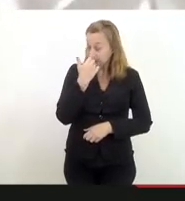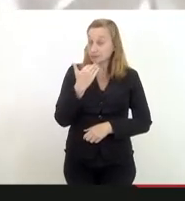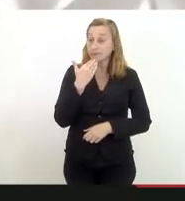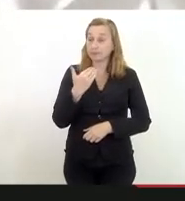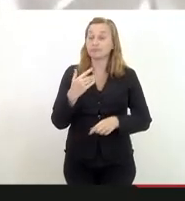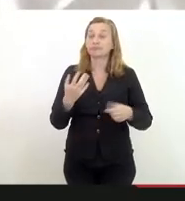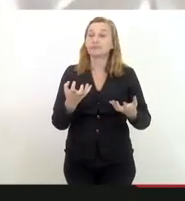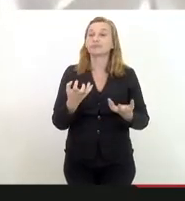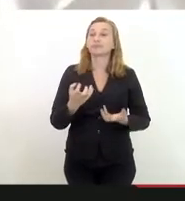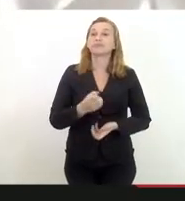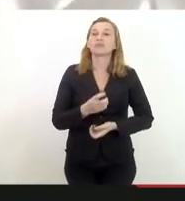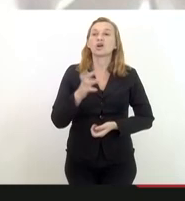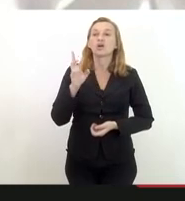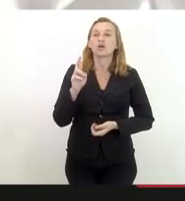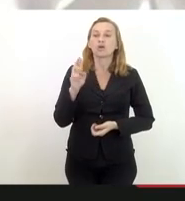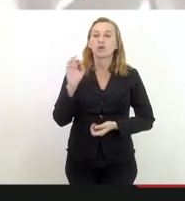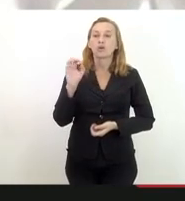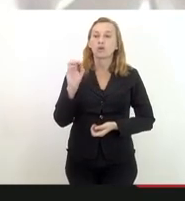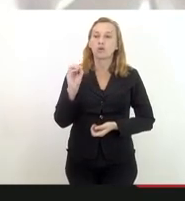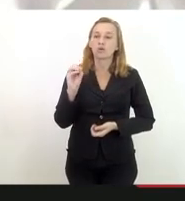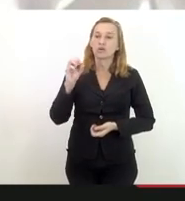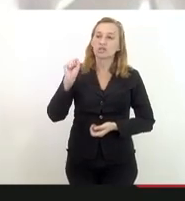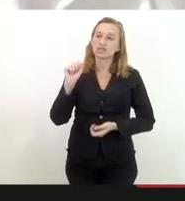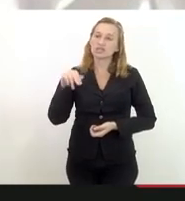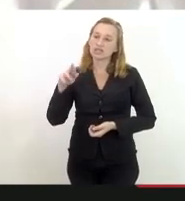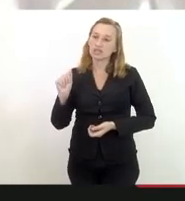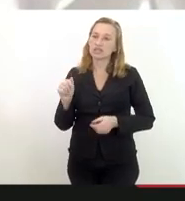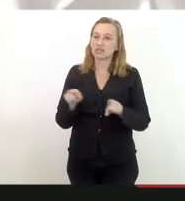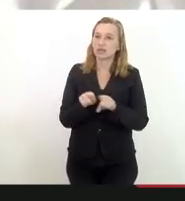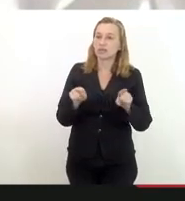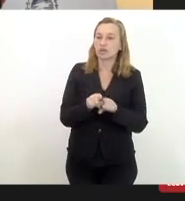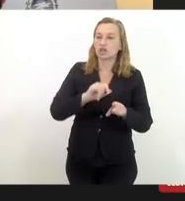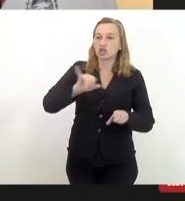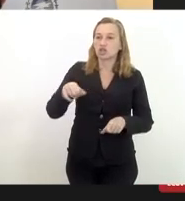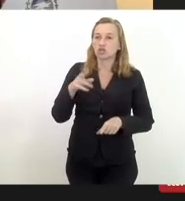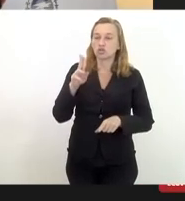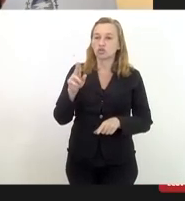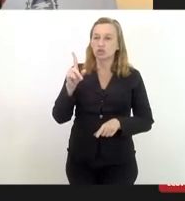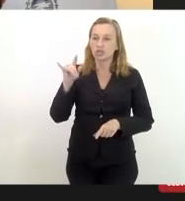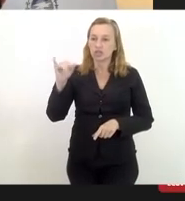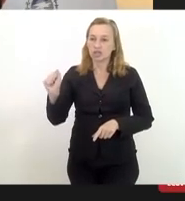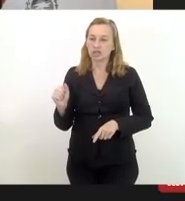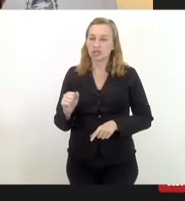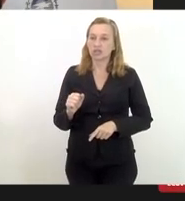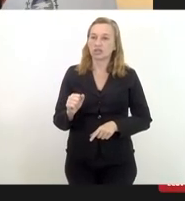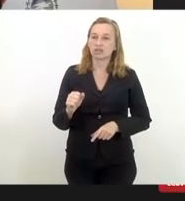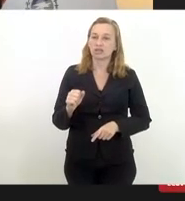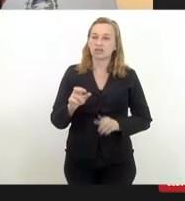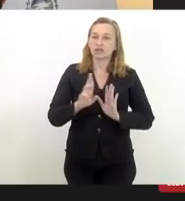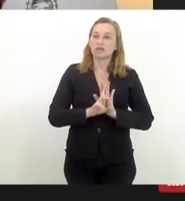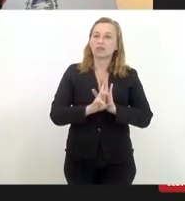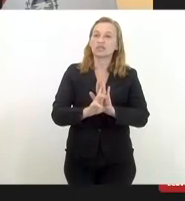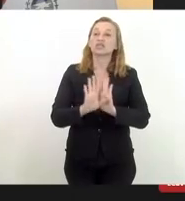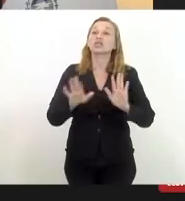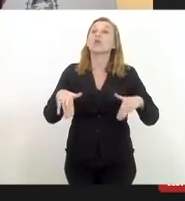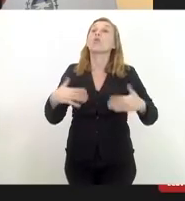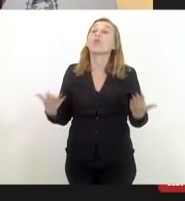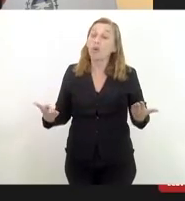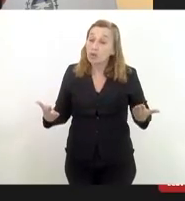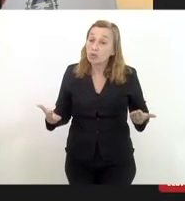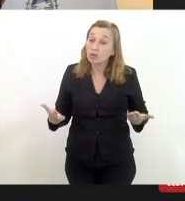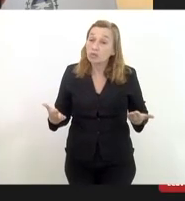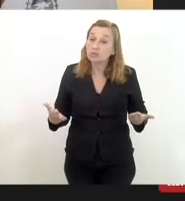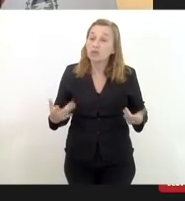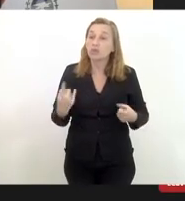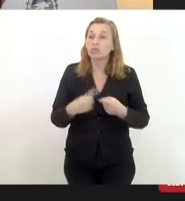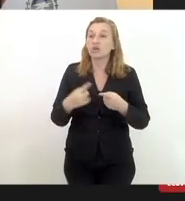pedir à Rosana Caminha e à Juliana Reich que passassem pelo chat para mim qual é a representação, porque